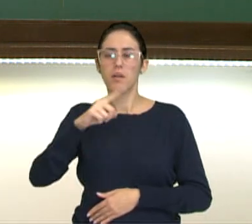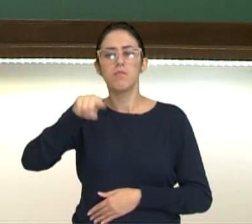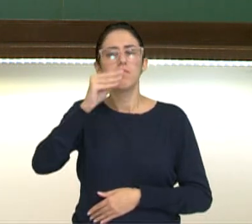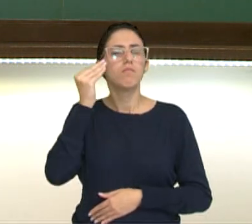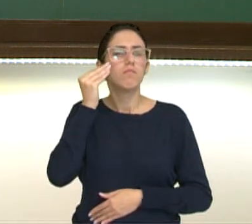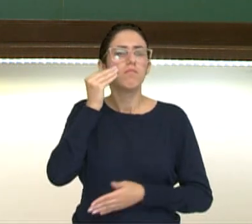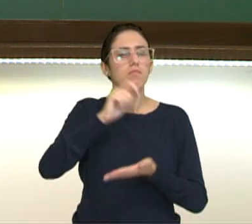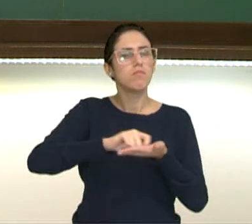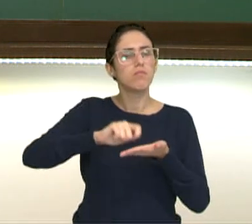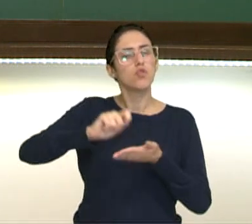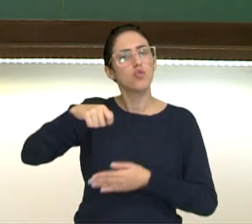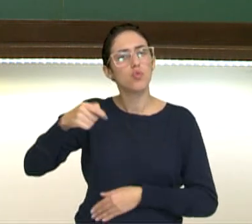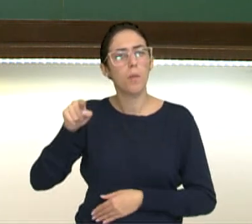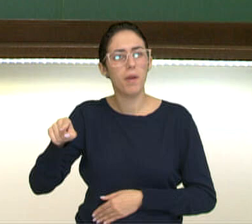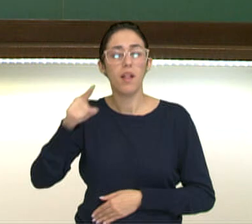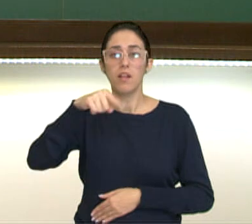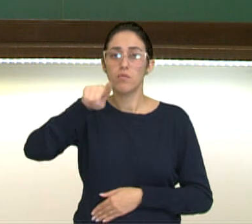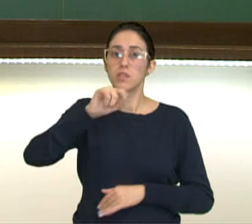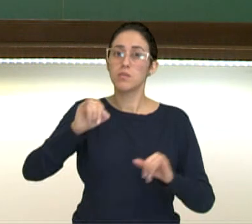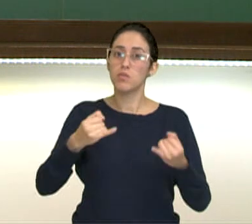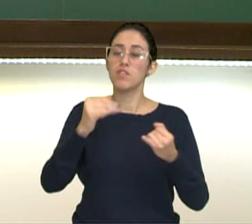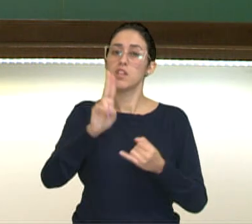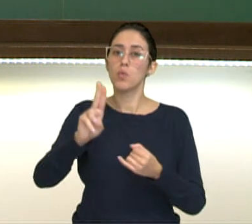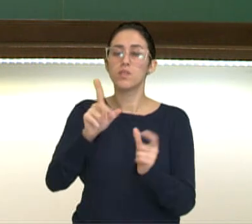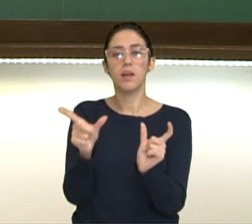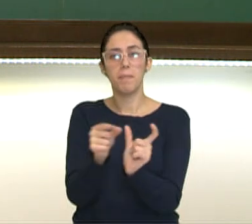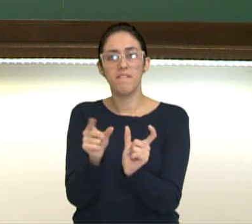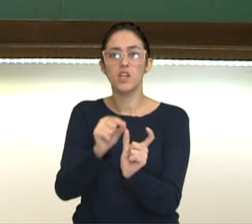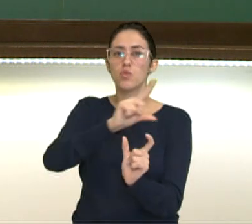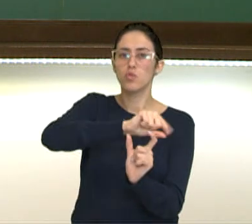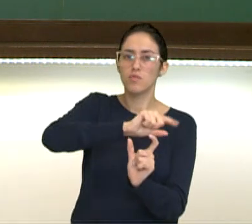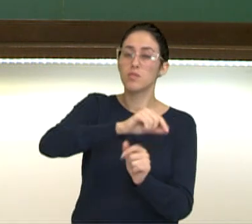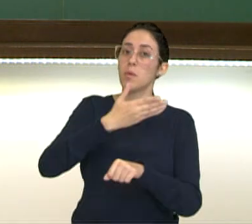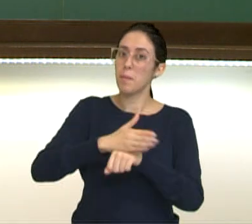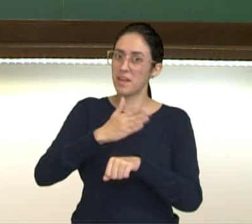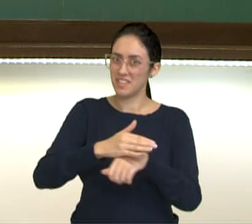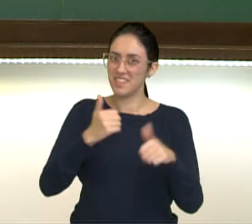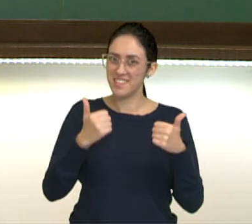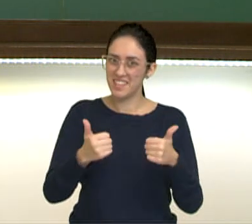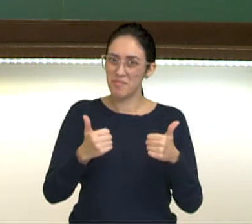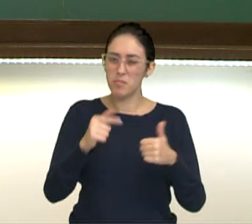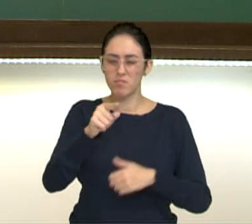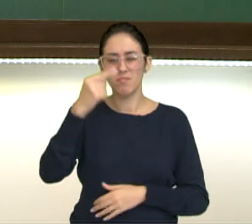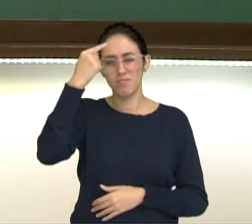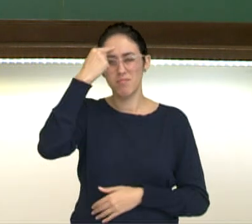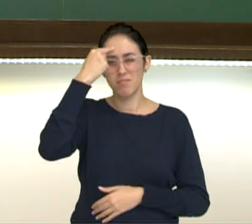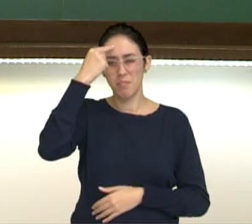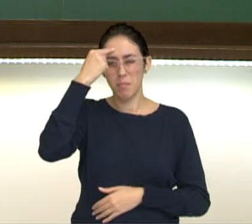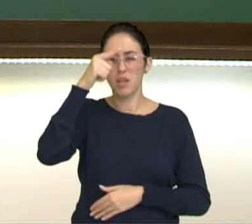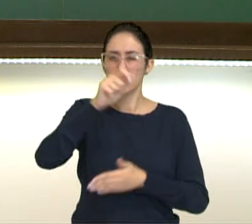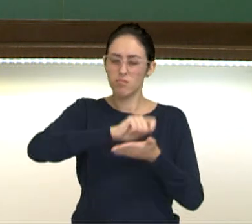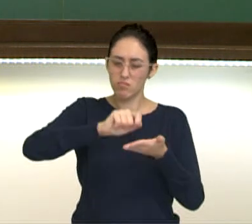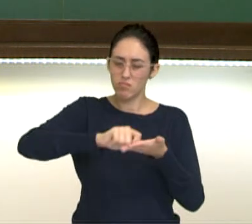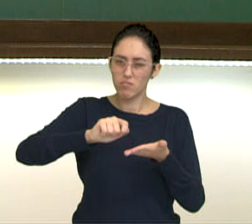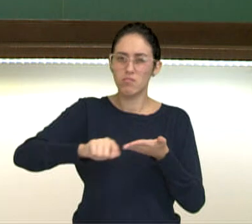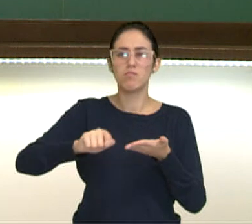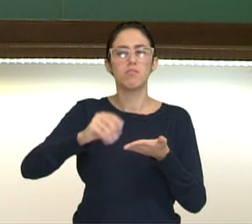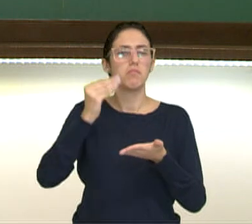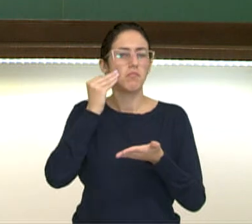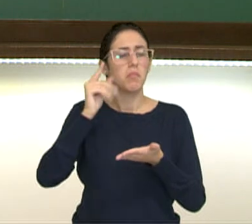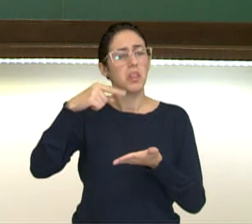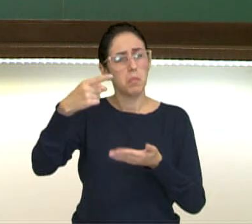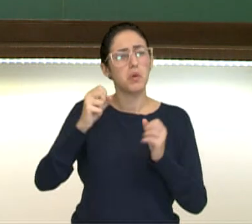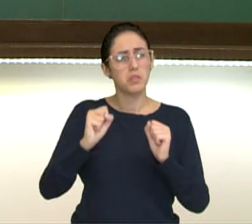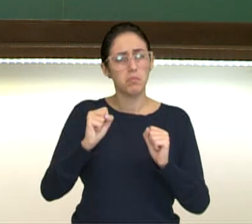gente, é claro, mas algumas palavras com prefixos e sufixos, para praticá-los, tá ok? Pense em alguma coisa, esboce aí, depois você pode continuar